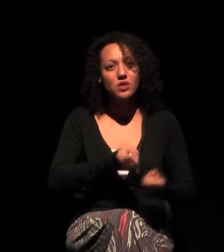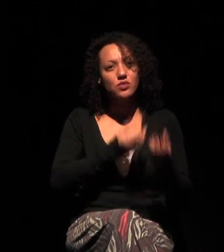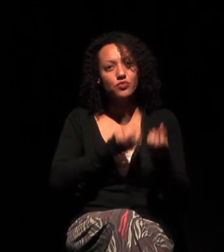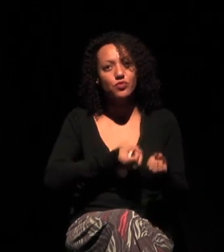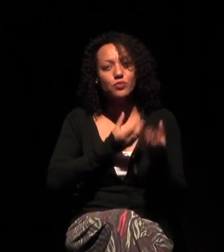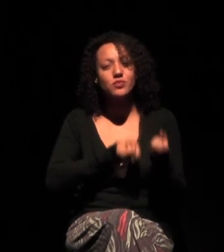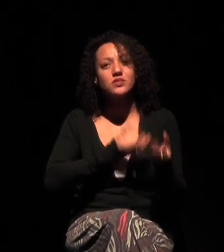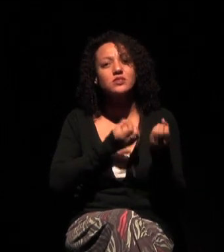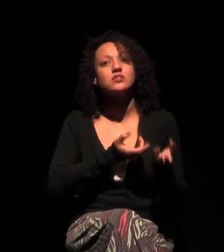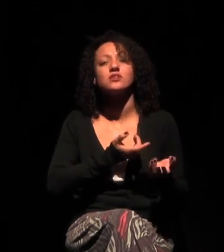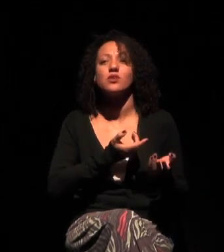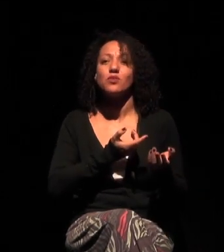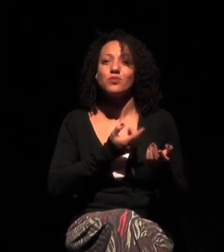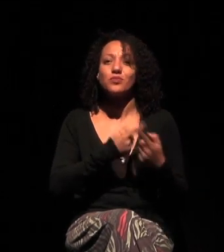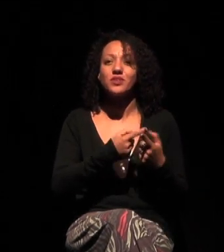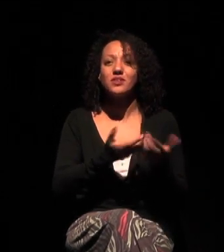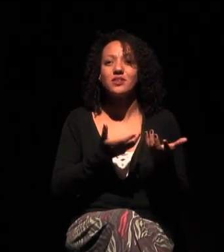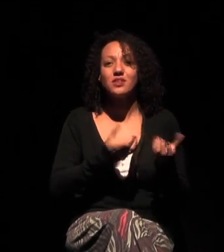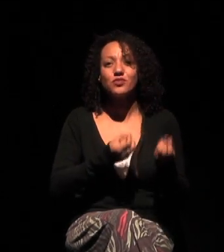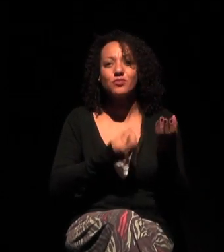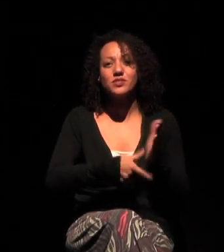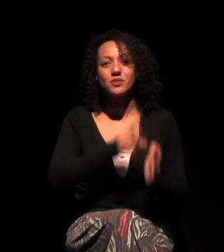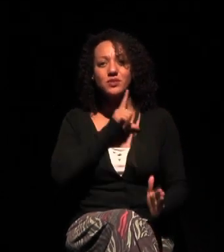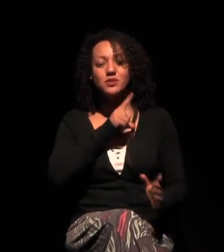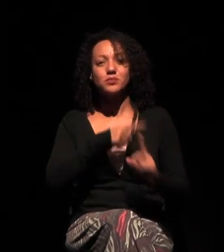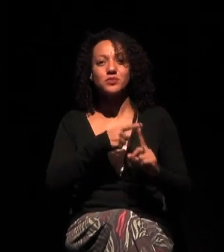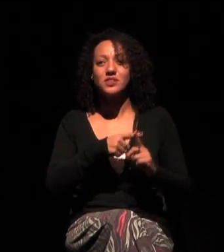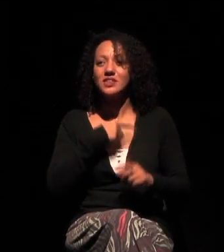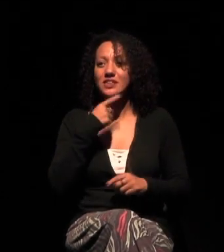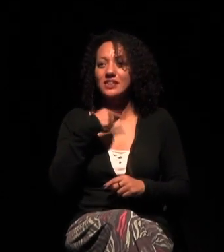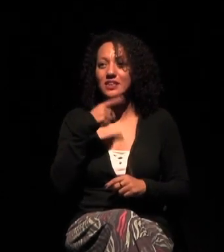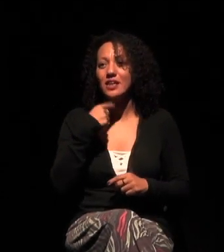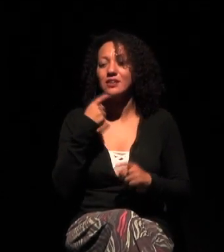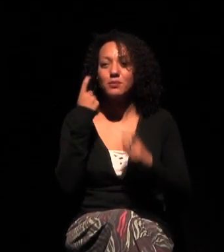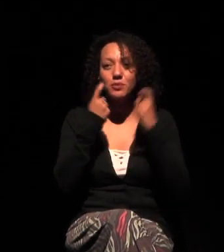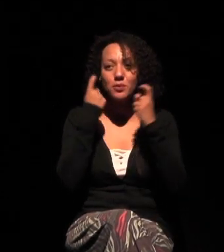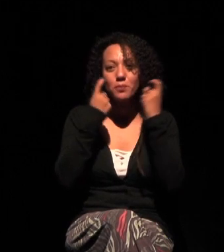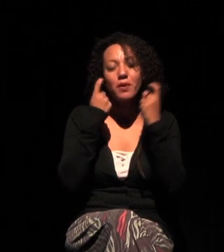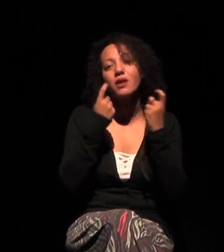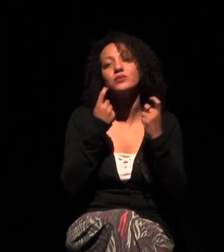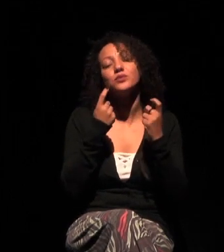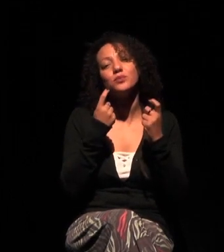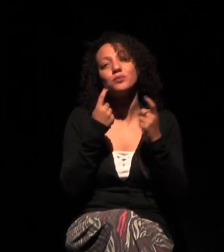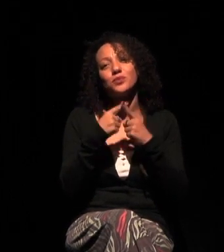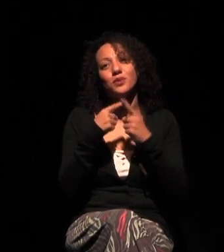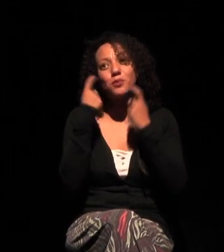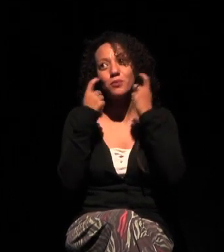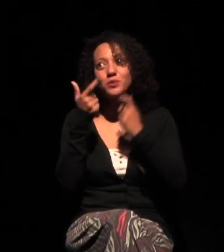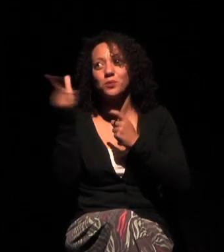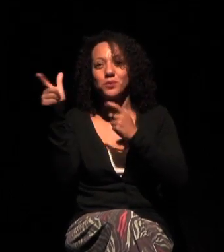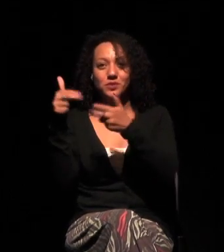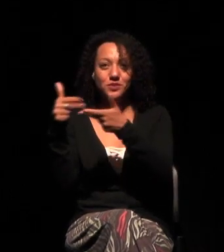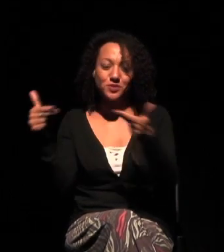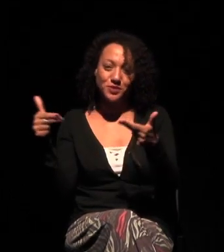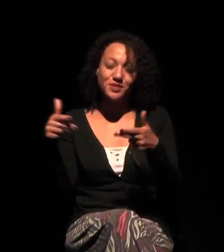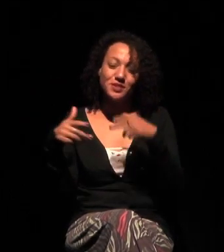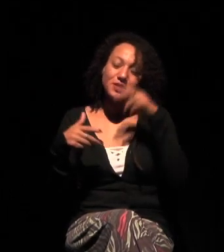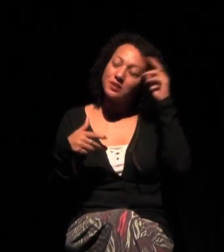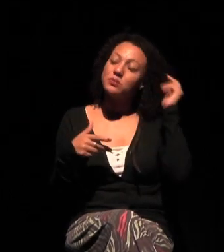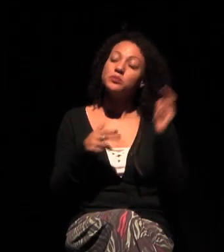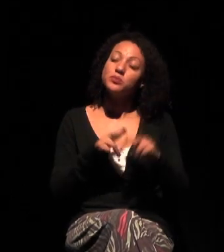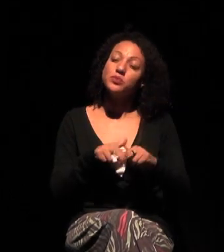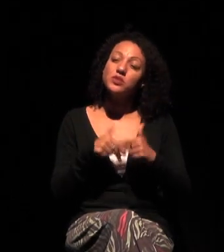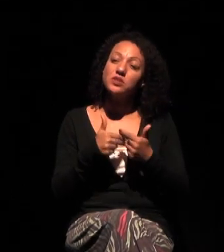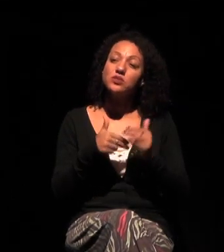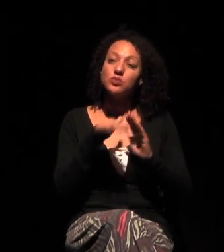que cria atempadamente porque ninguém está para aturar porque está preocupado com outras coisas é porque é